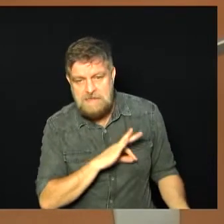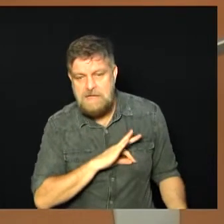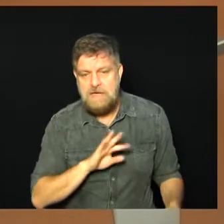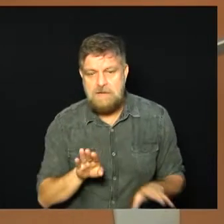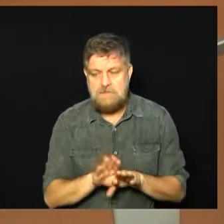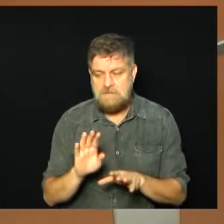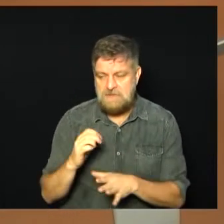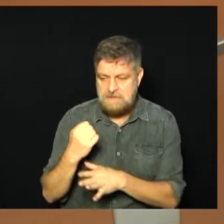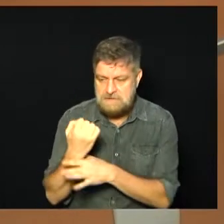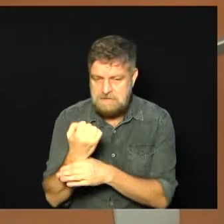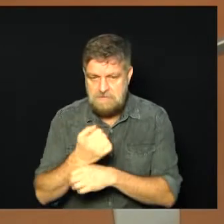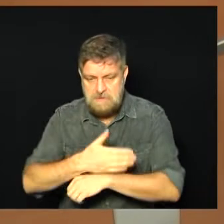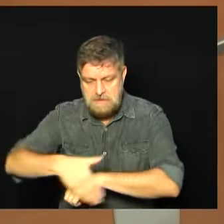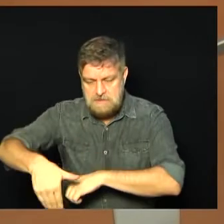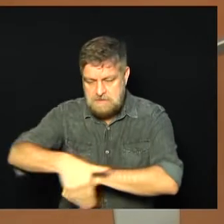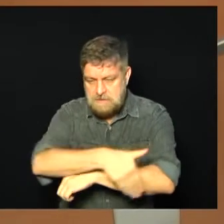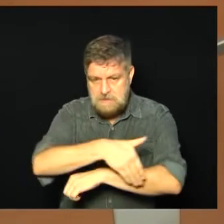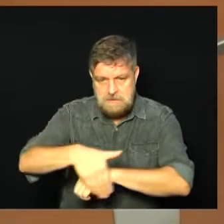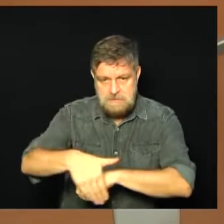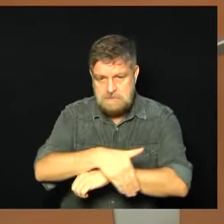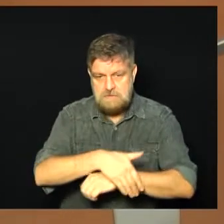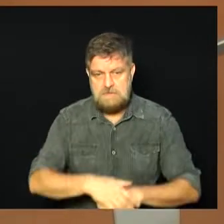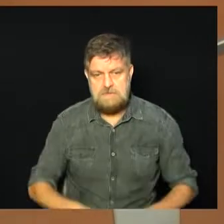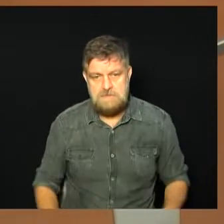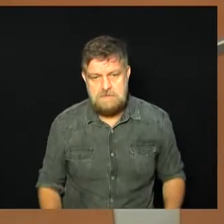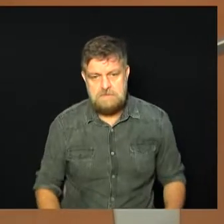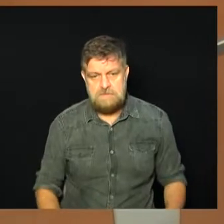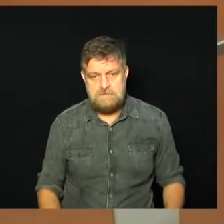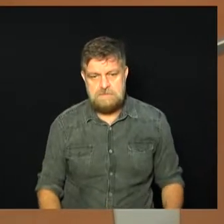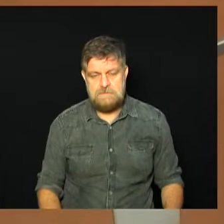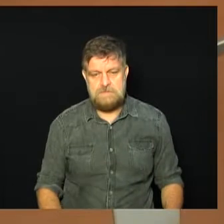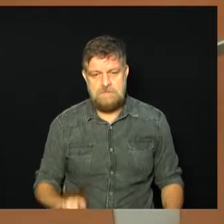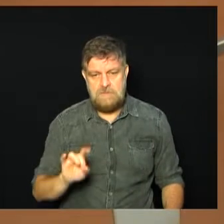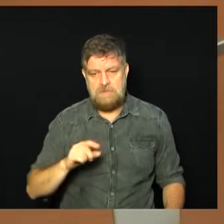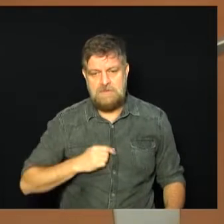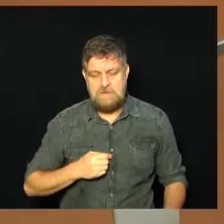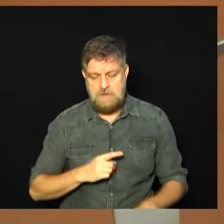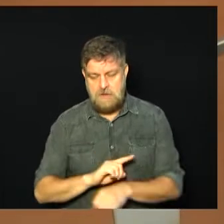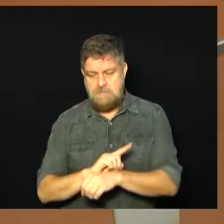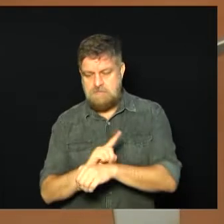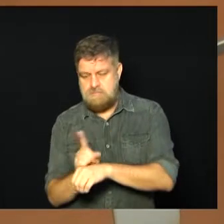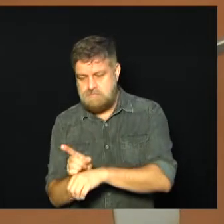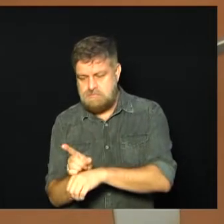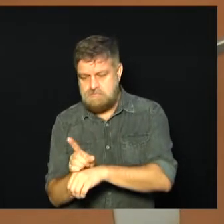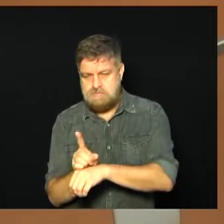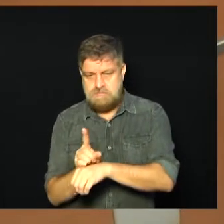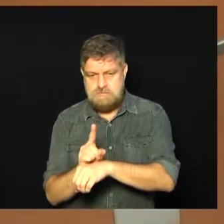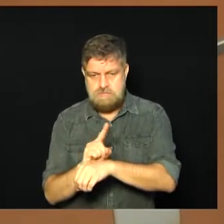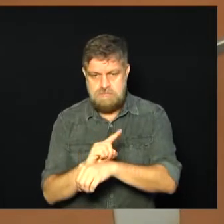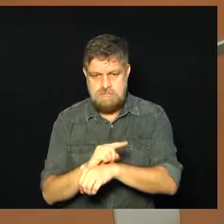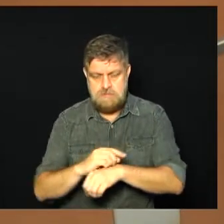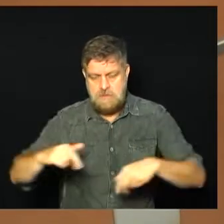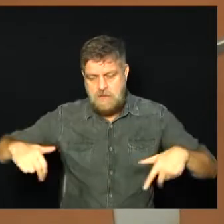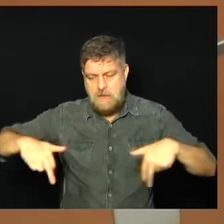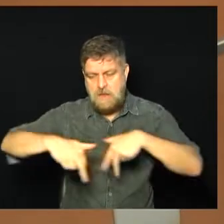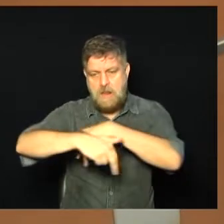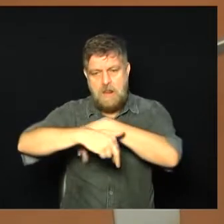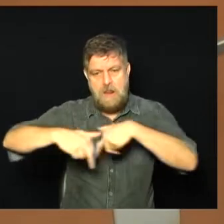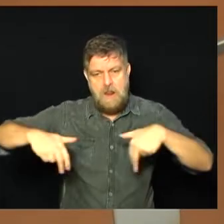segurança nas vias públicas, não só por velocidade controlada, mas por mais pessoas também